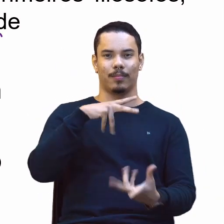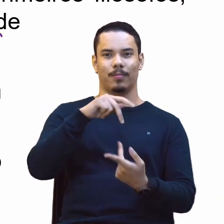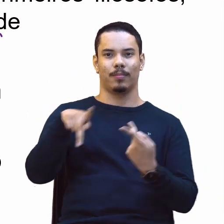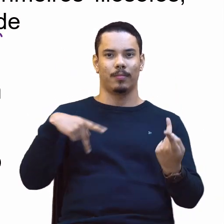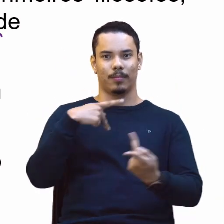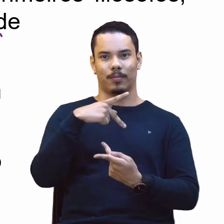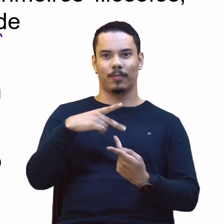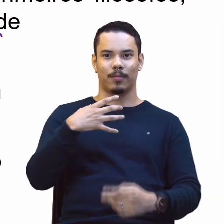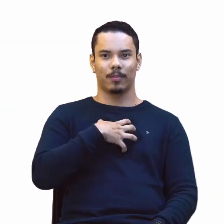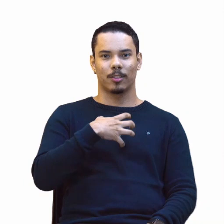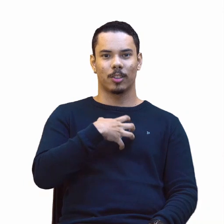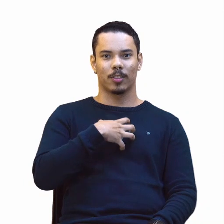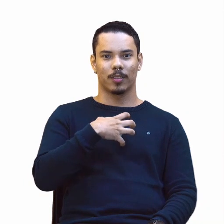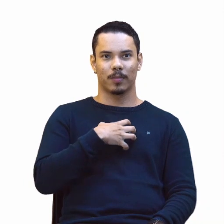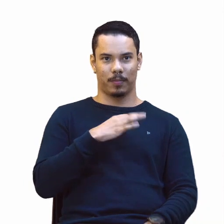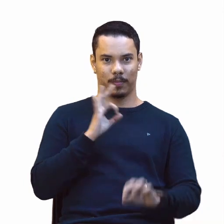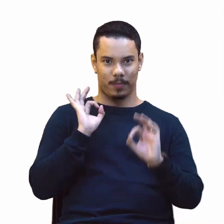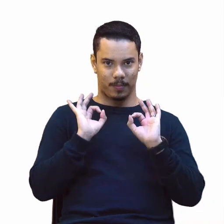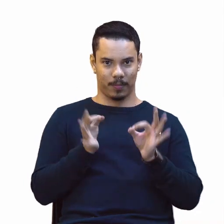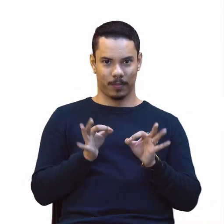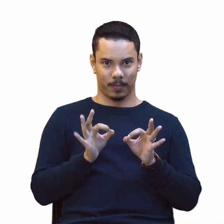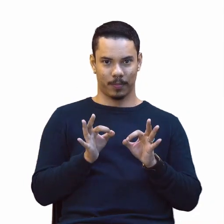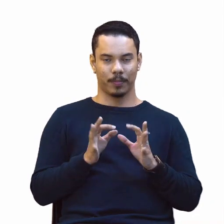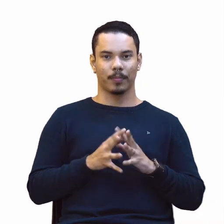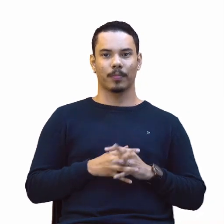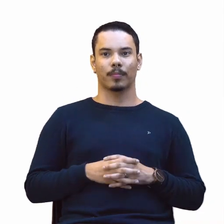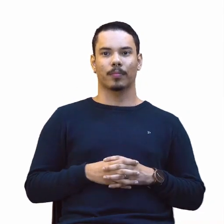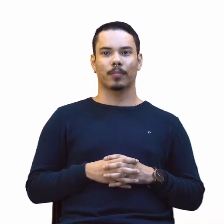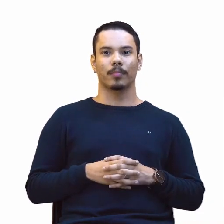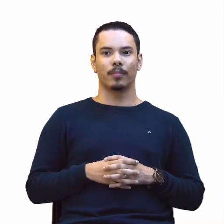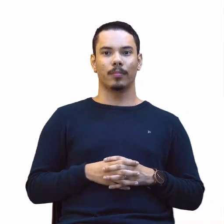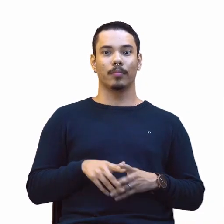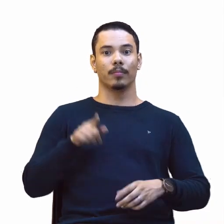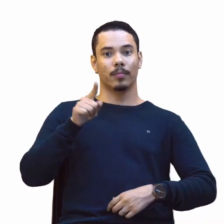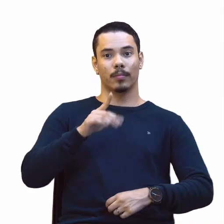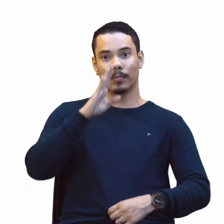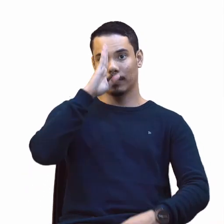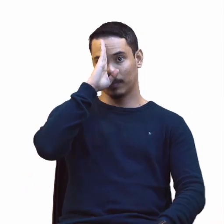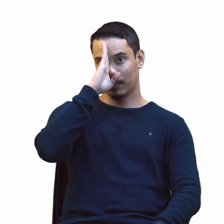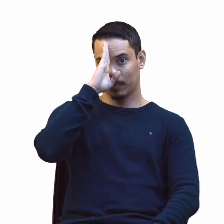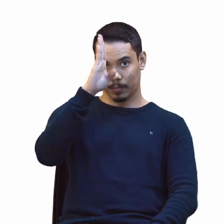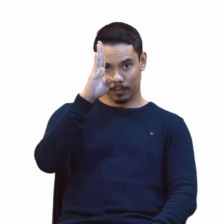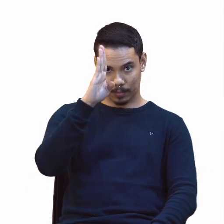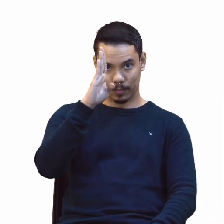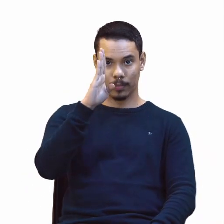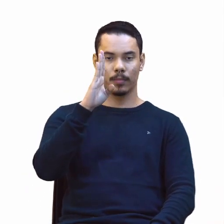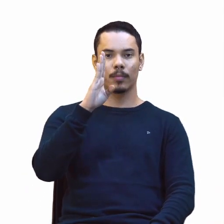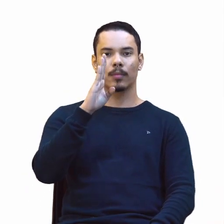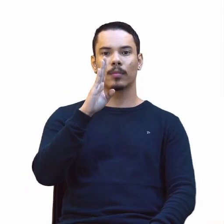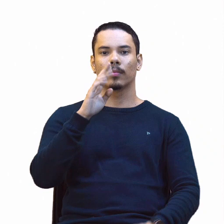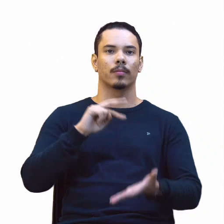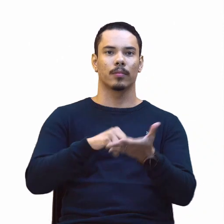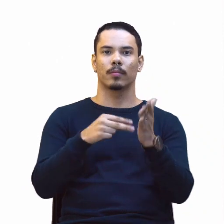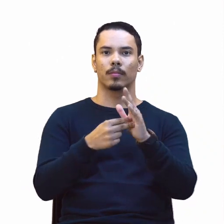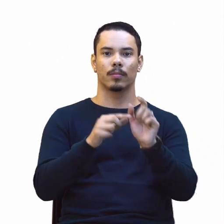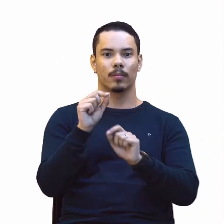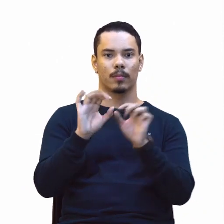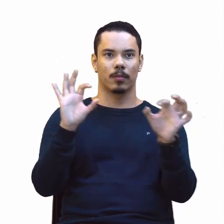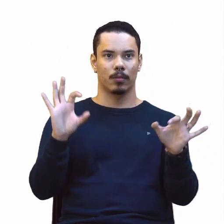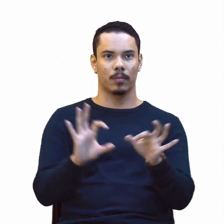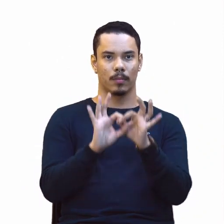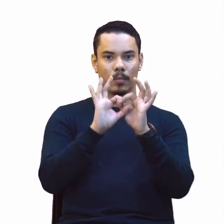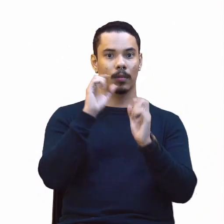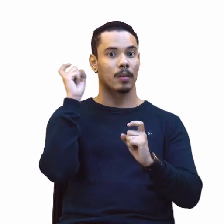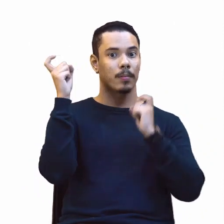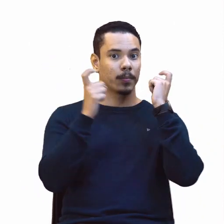pensar, logicamente, dizendo. Essa noção de princípio, ou arché, está vinculada à preocupação desses filósofos